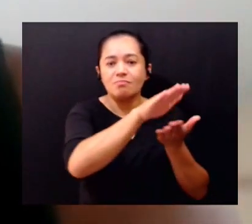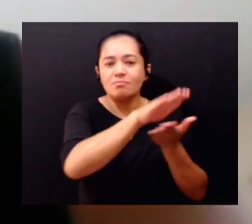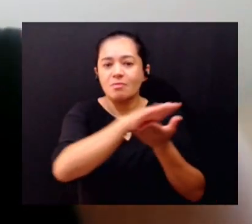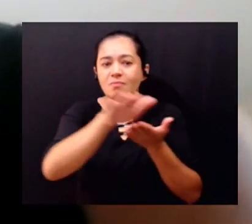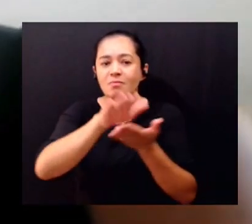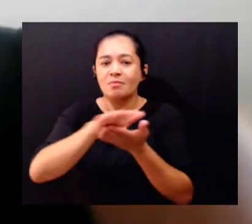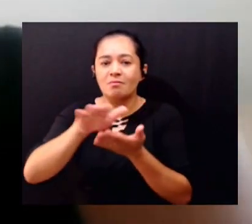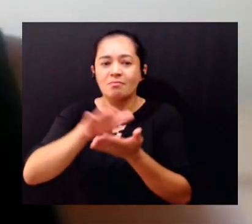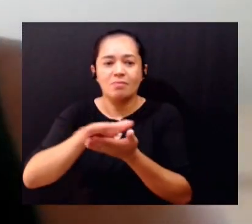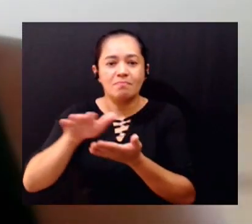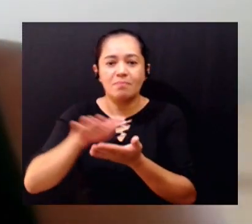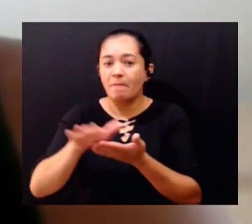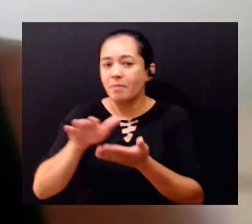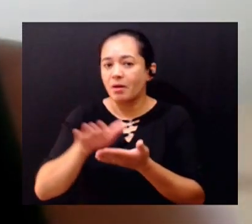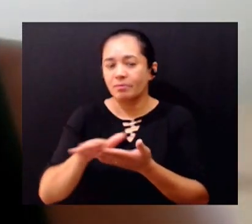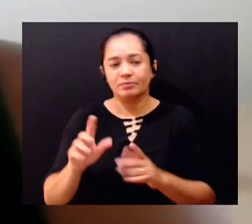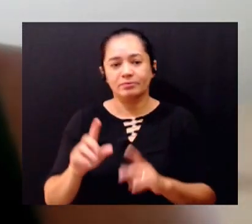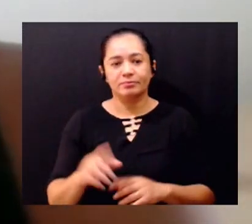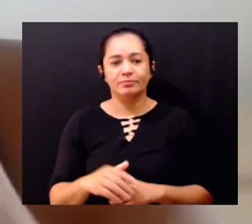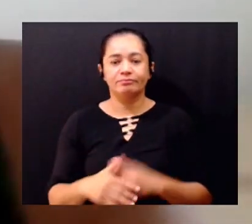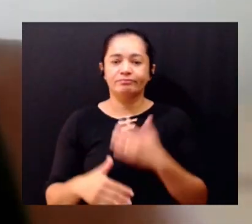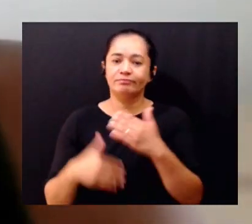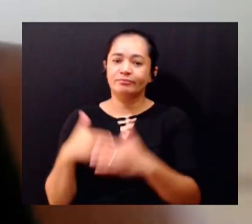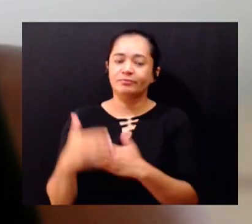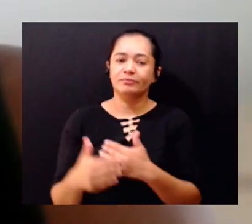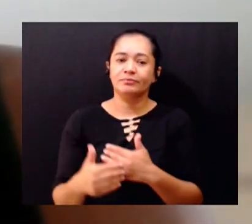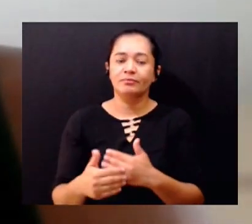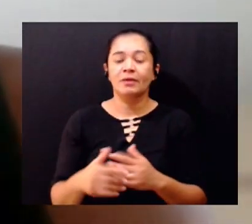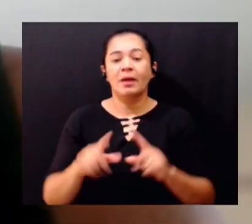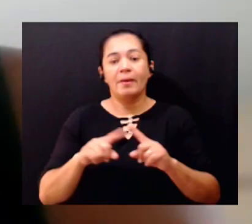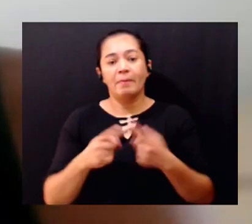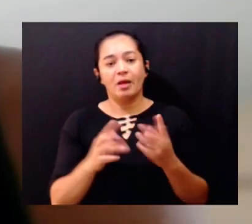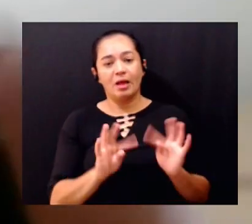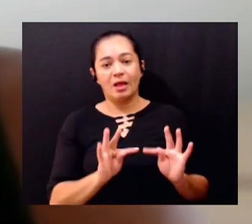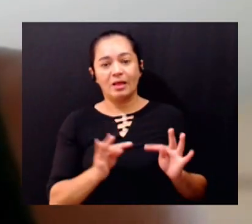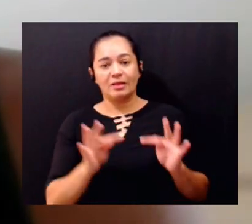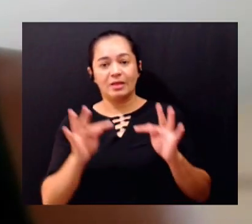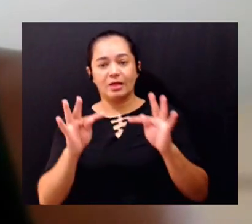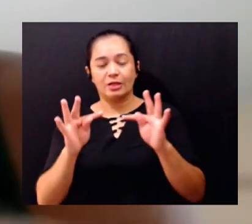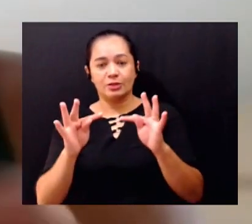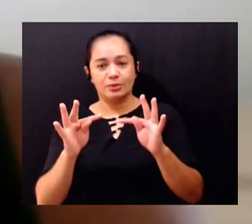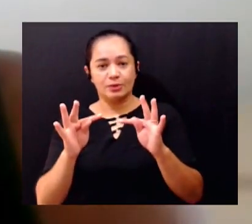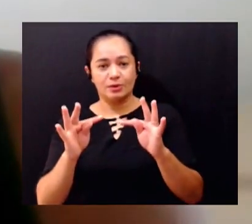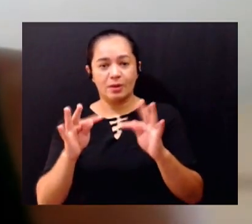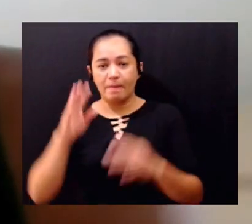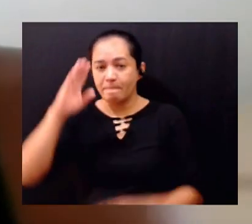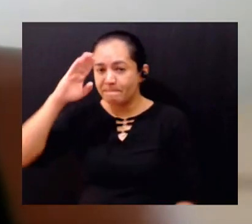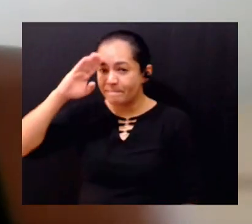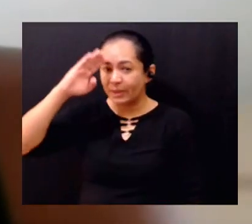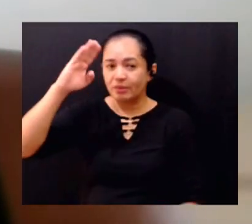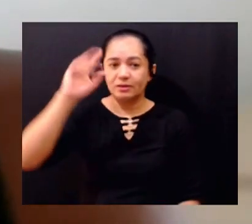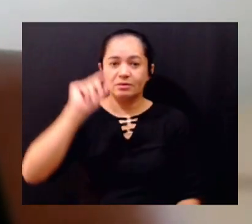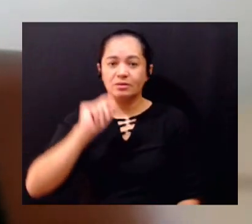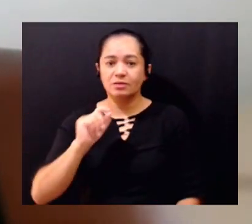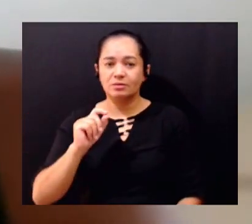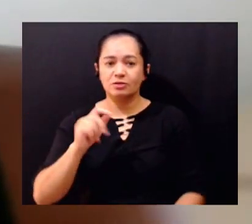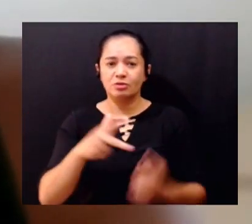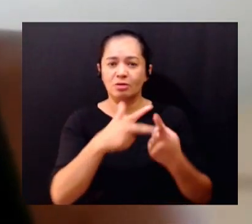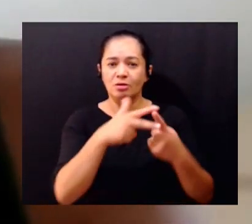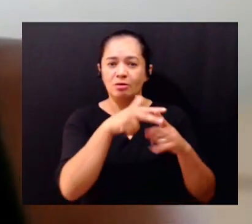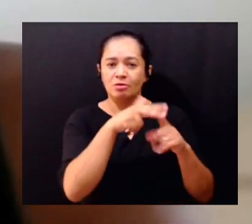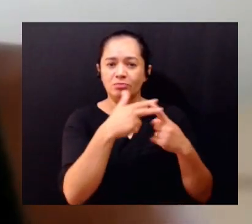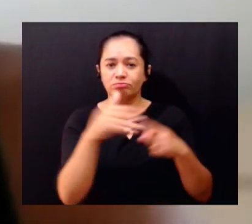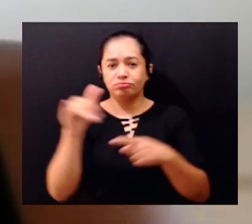né? A tecnologia, principalmente as ferramentas de tratamento de